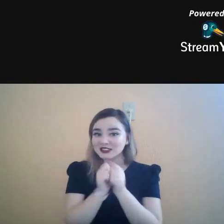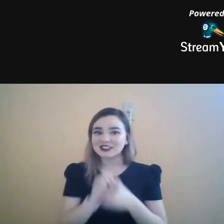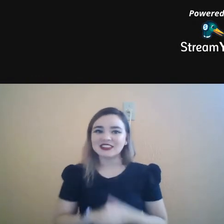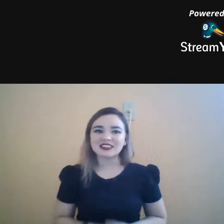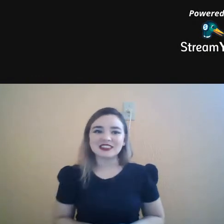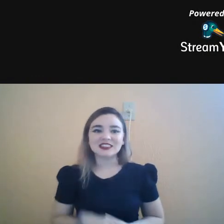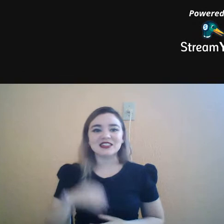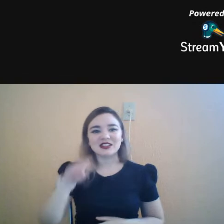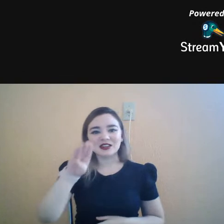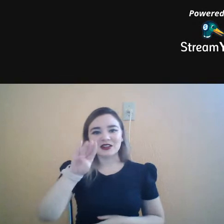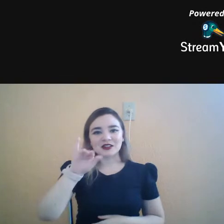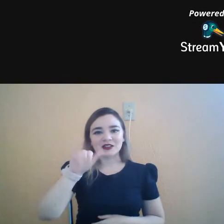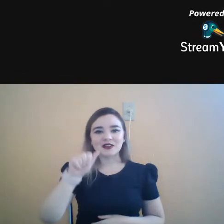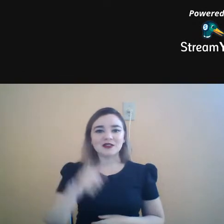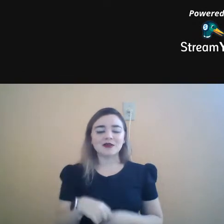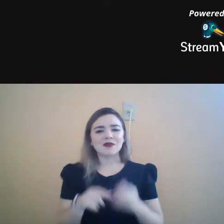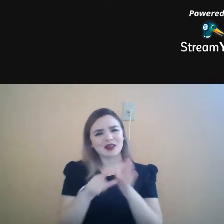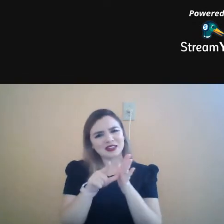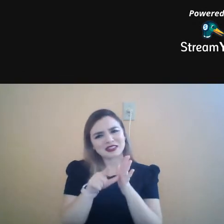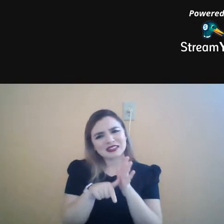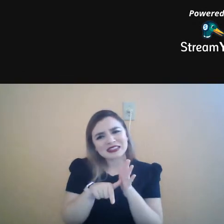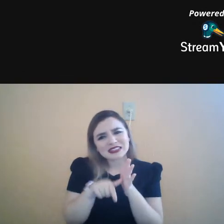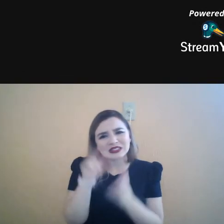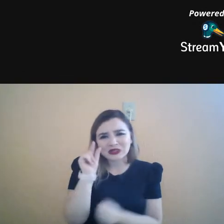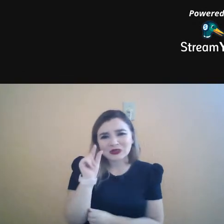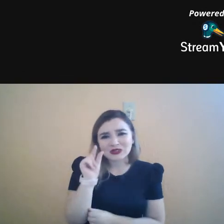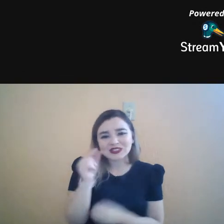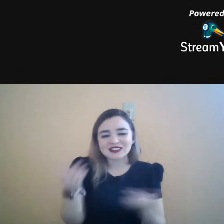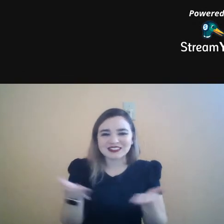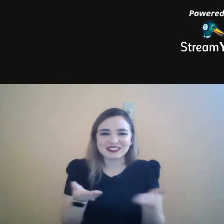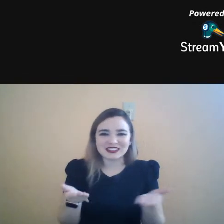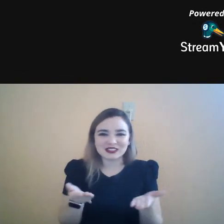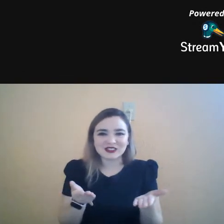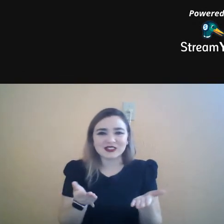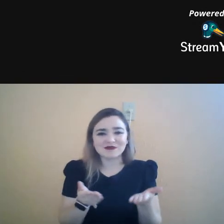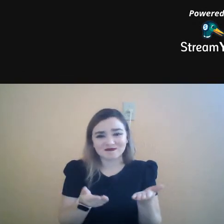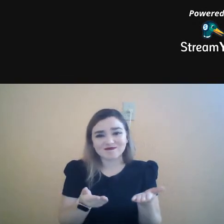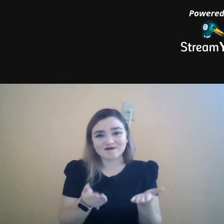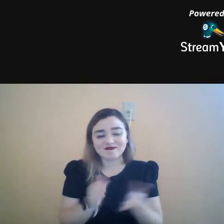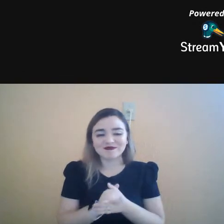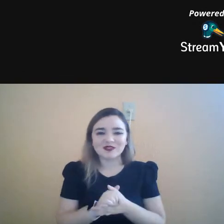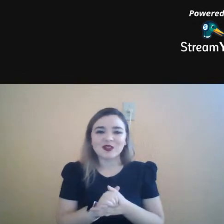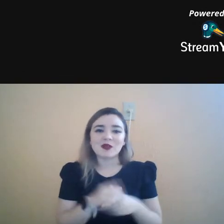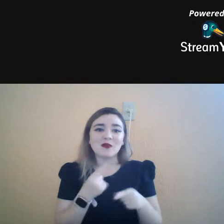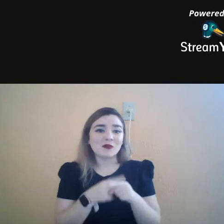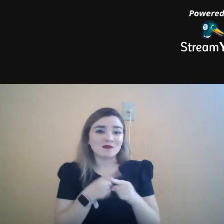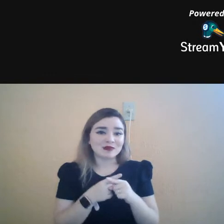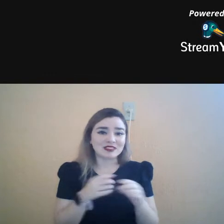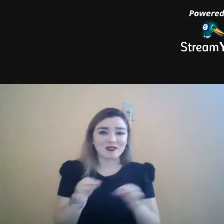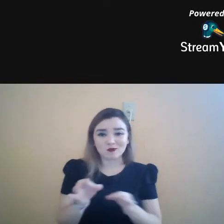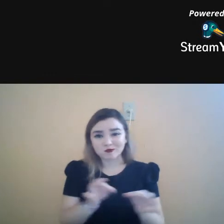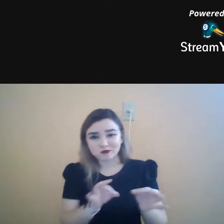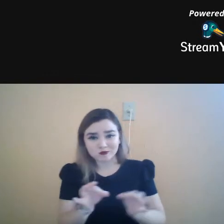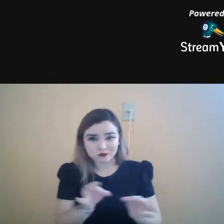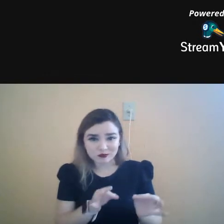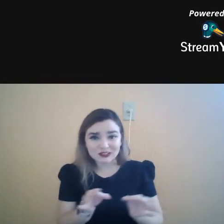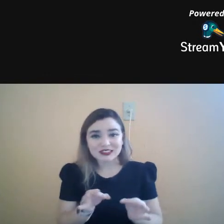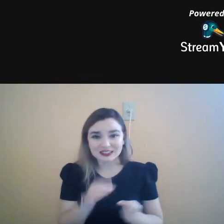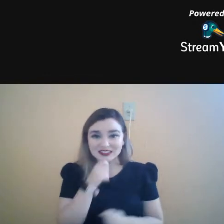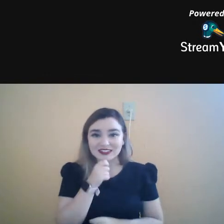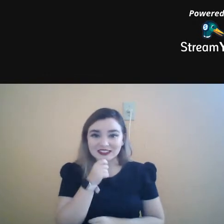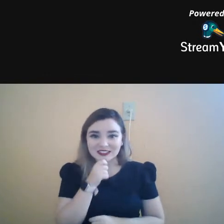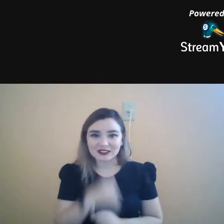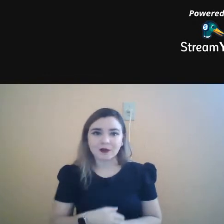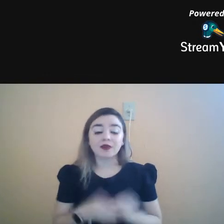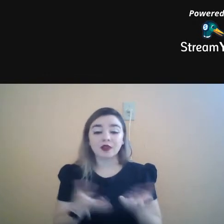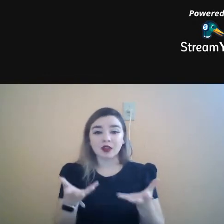Bia. É, Bia, a gente se atrasou um pouquinho hoje, tá? A gente estava aqui, se ajustando. Eu quero que vocês